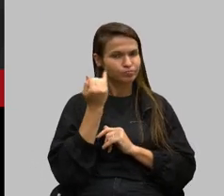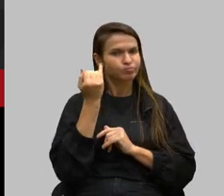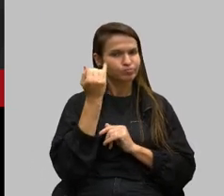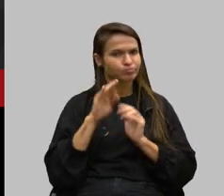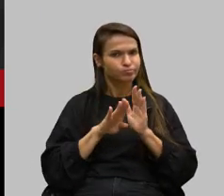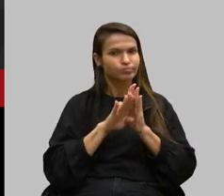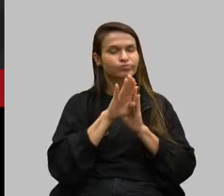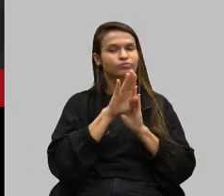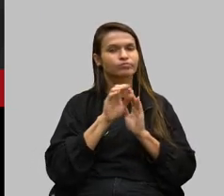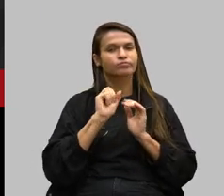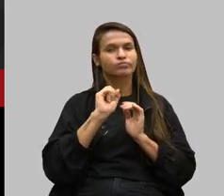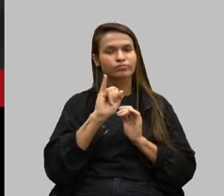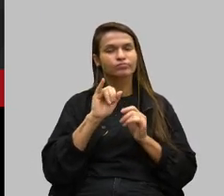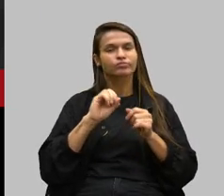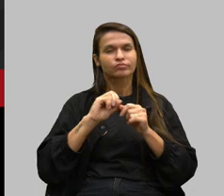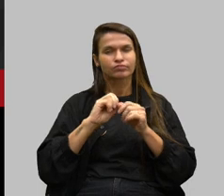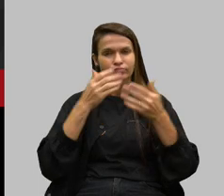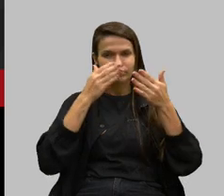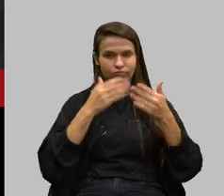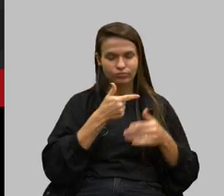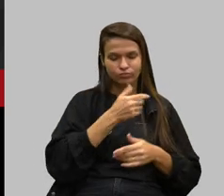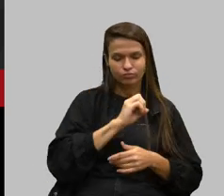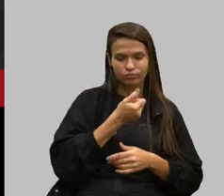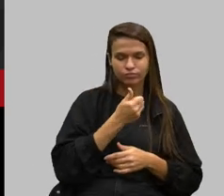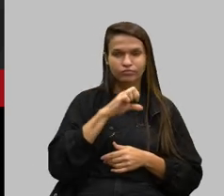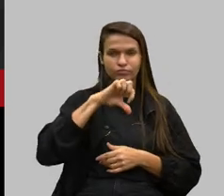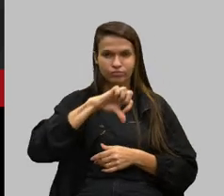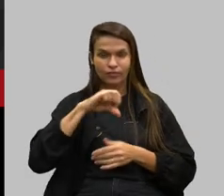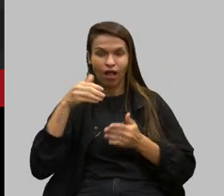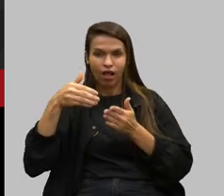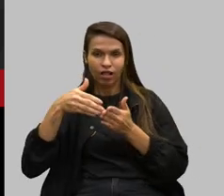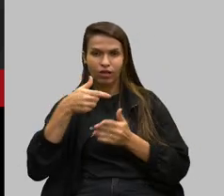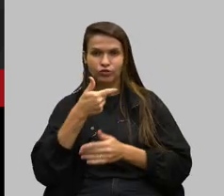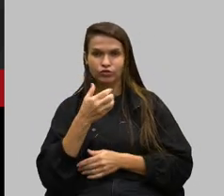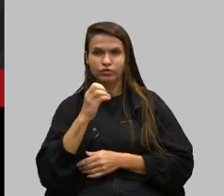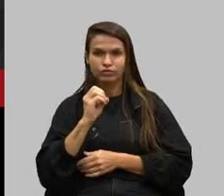se fizermos a análise de 2019 a